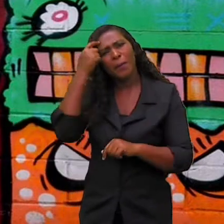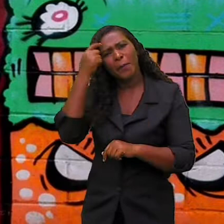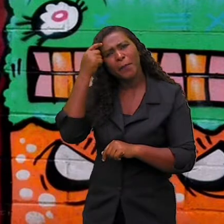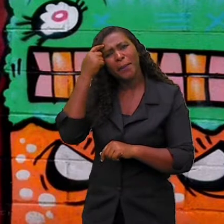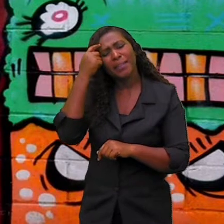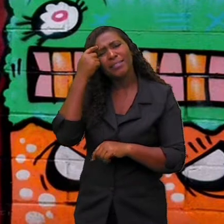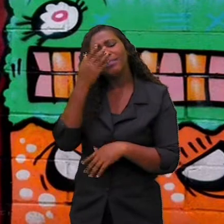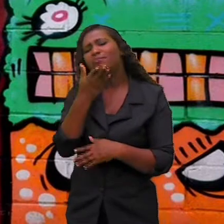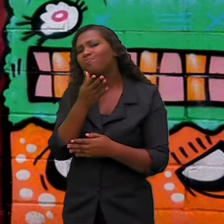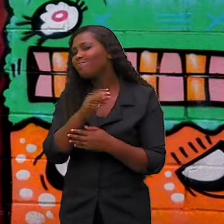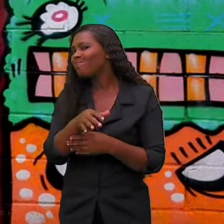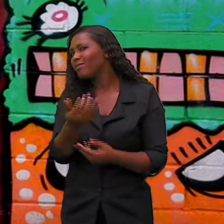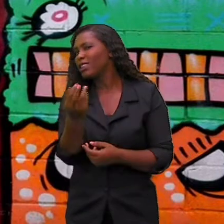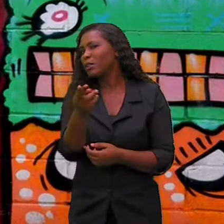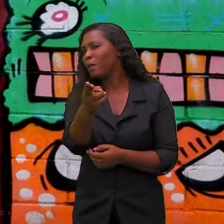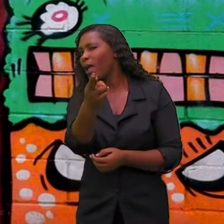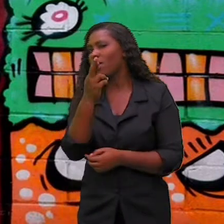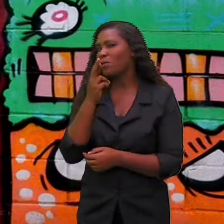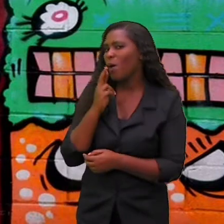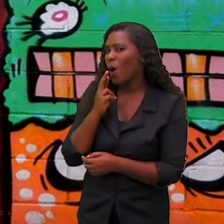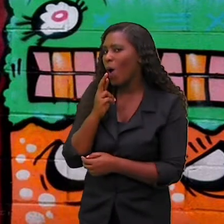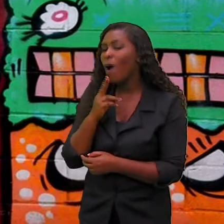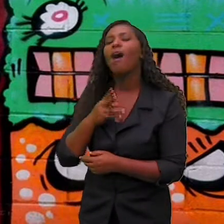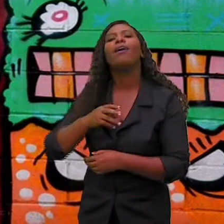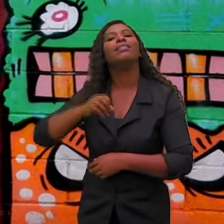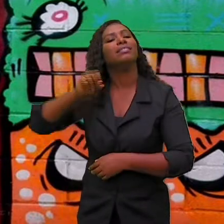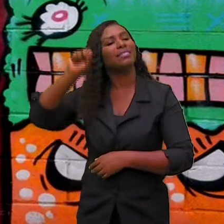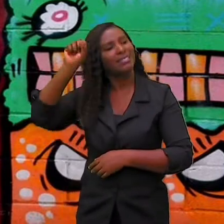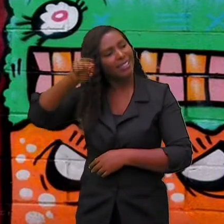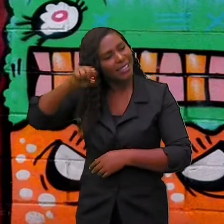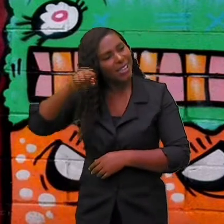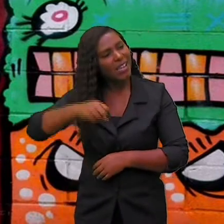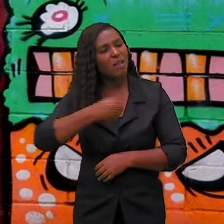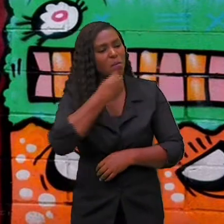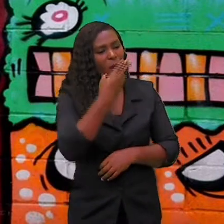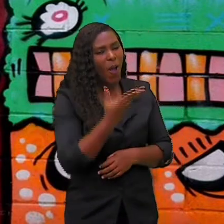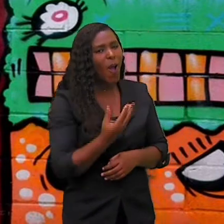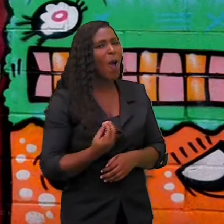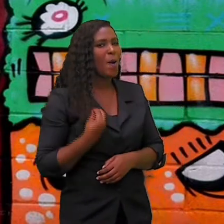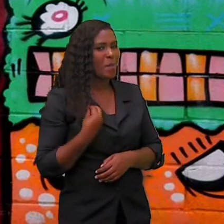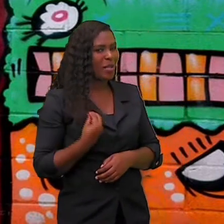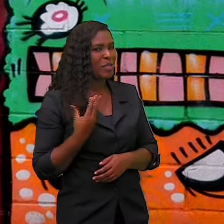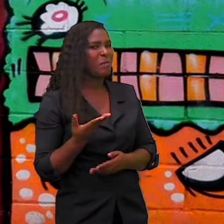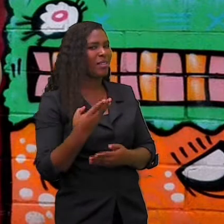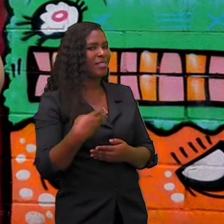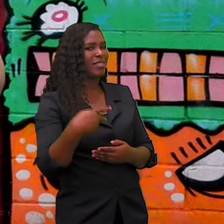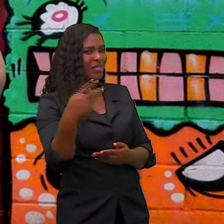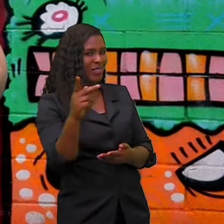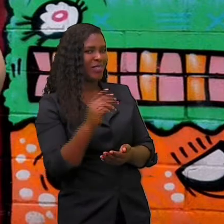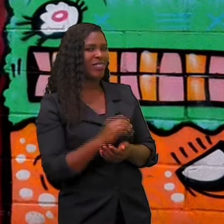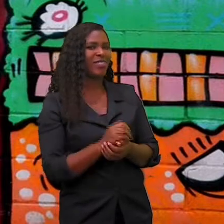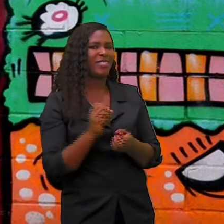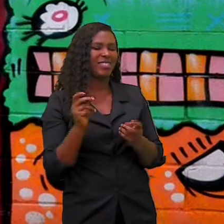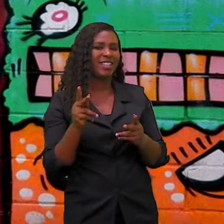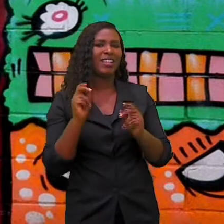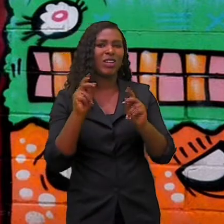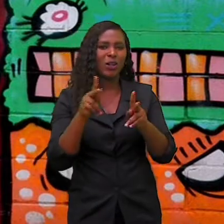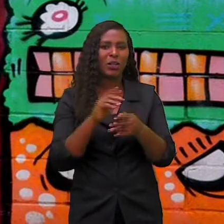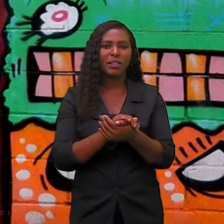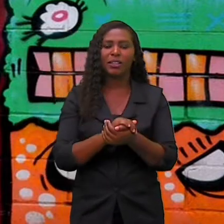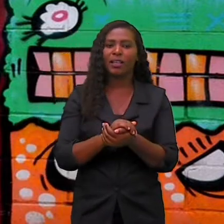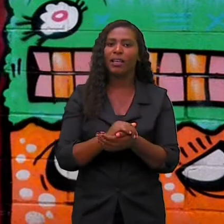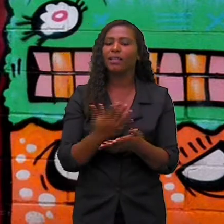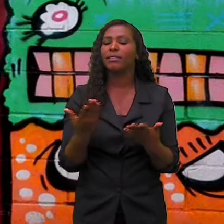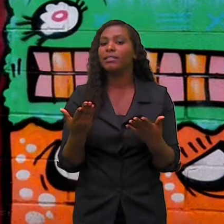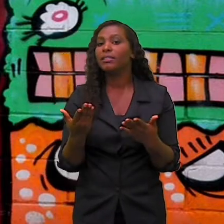mim. Isso, estou gostando de ver a participação desses estudantes. Seminários,